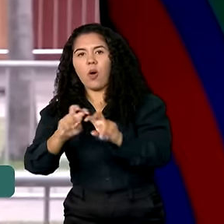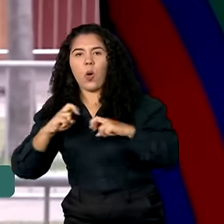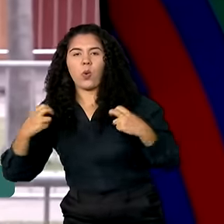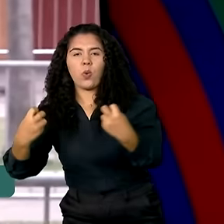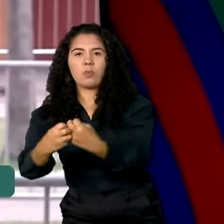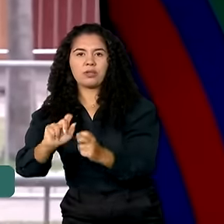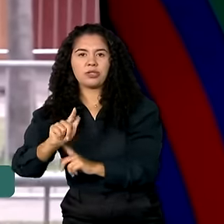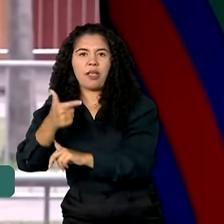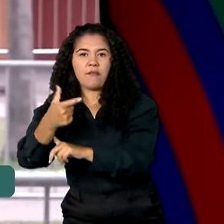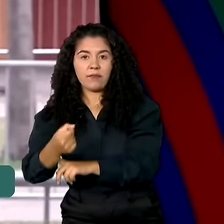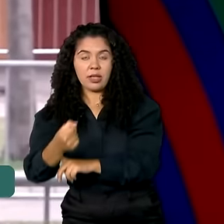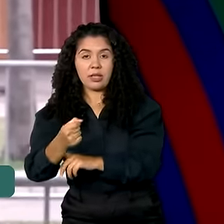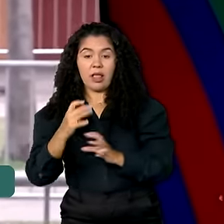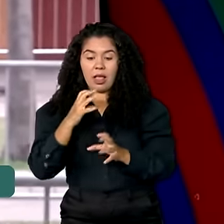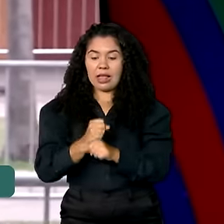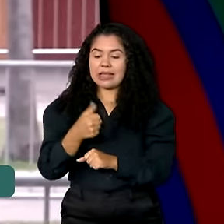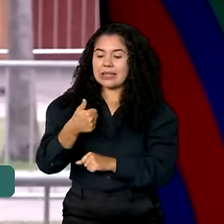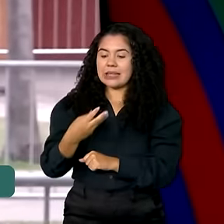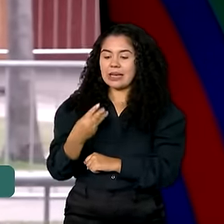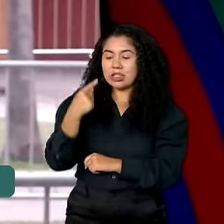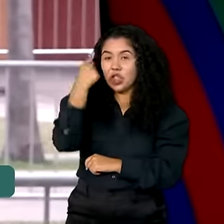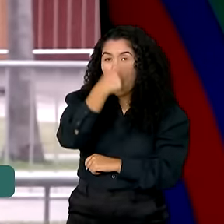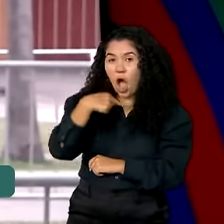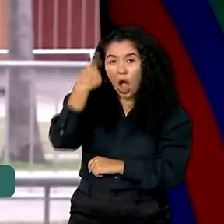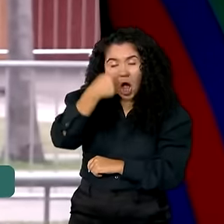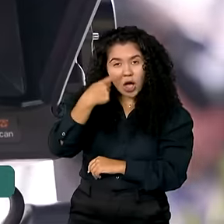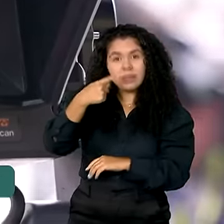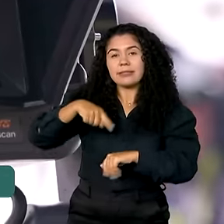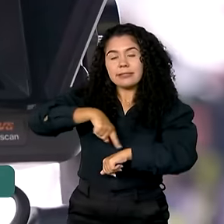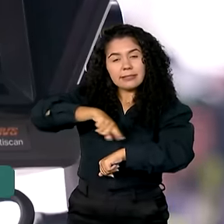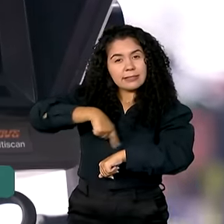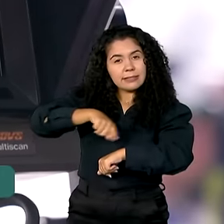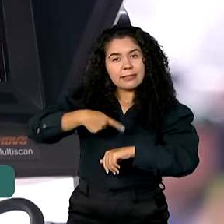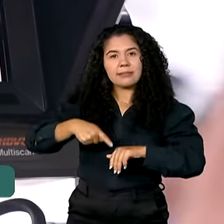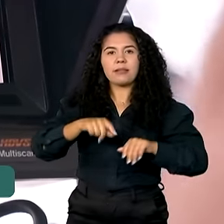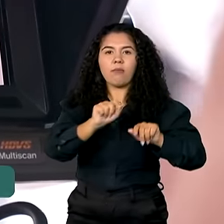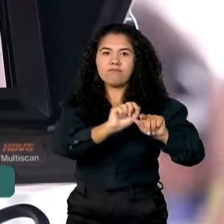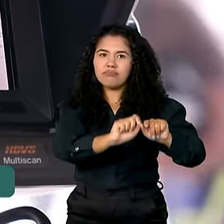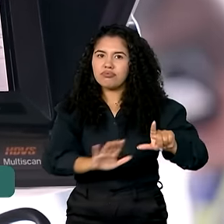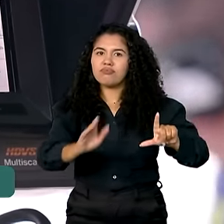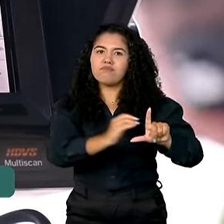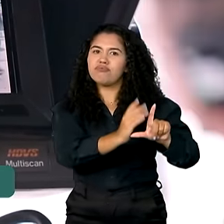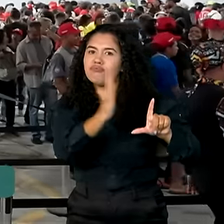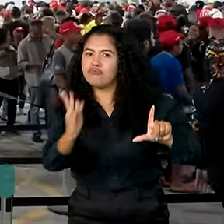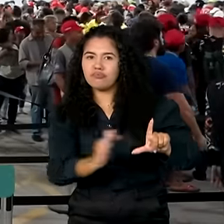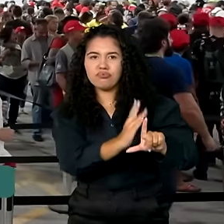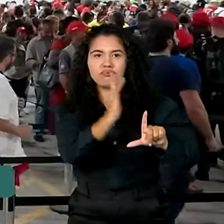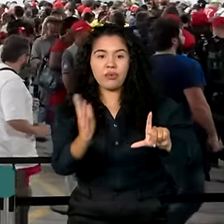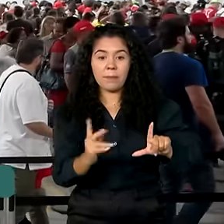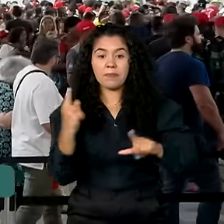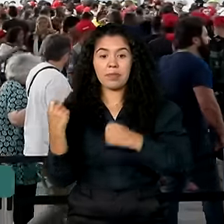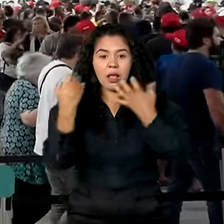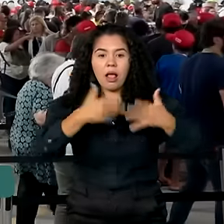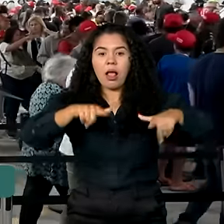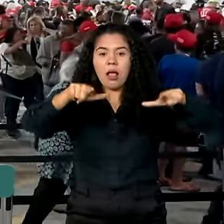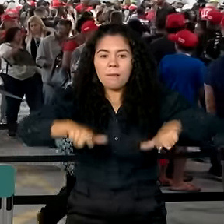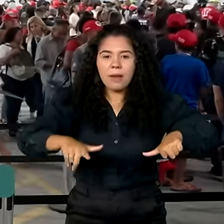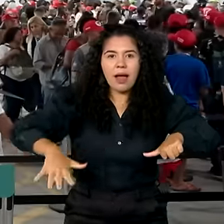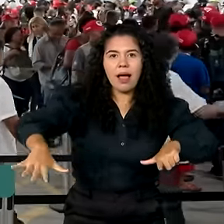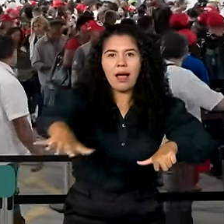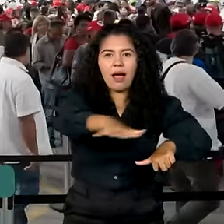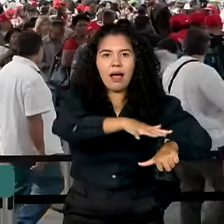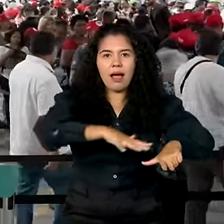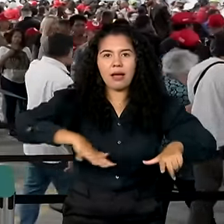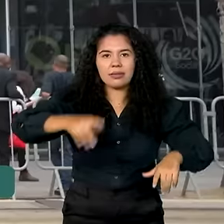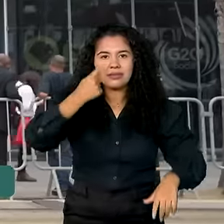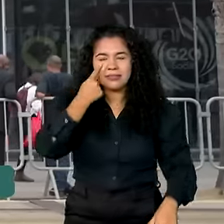Ao todo, serão 13 horas diárias de programação no Canal Gov. Um estúdio de televisão foi montado no complexo onde está sendo realizado